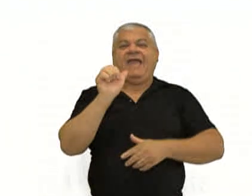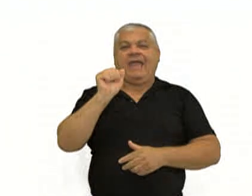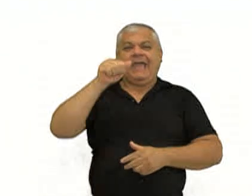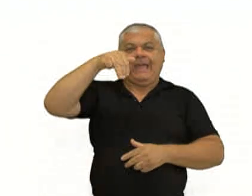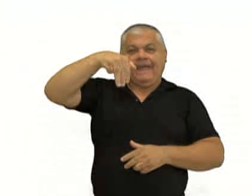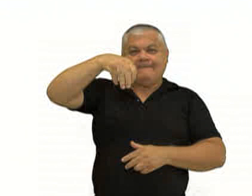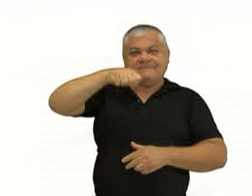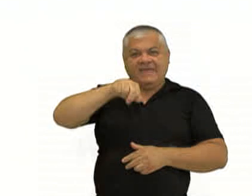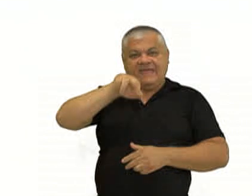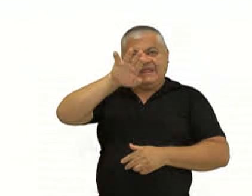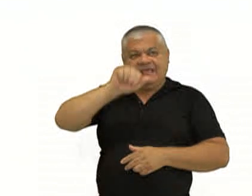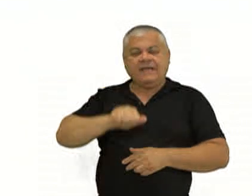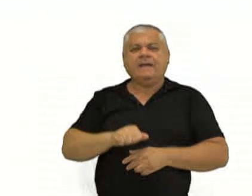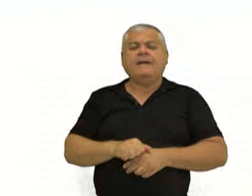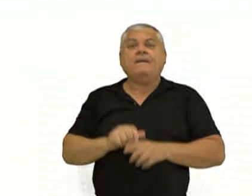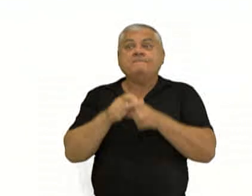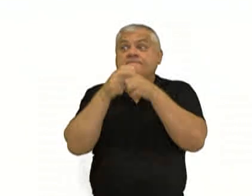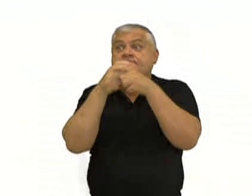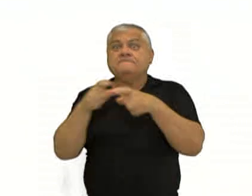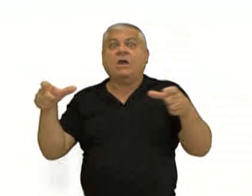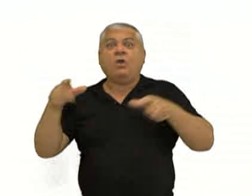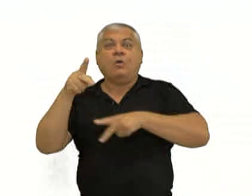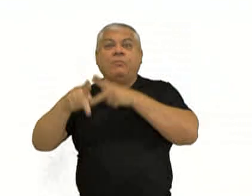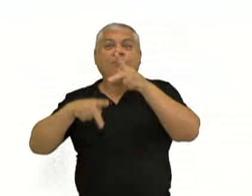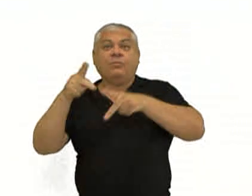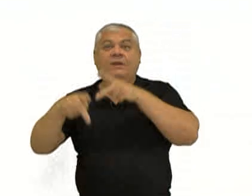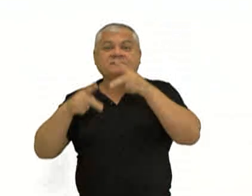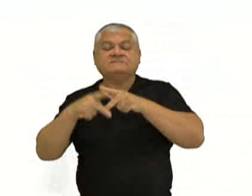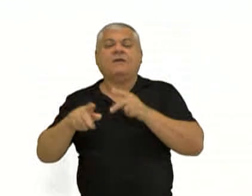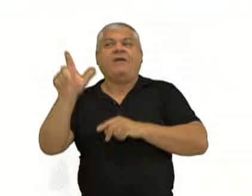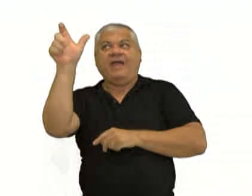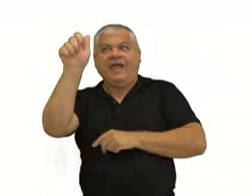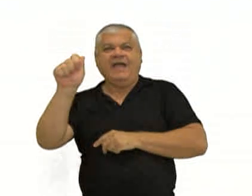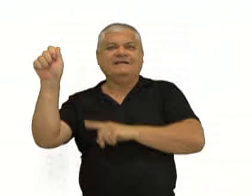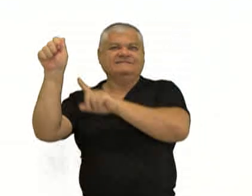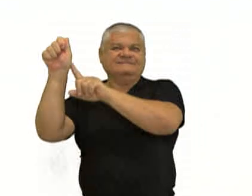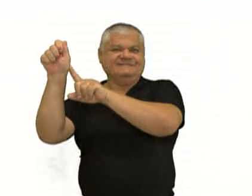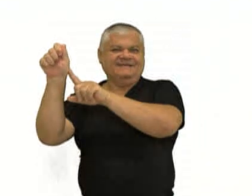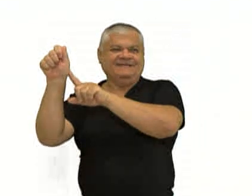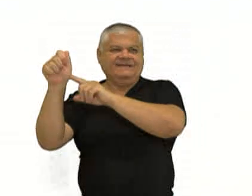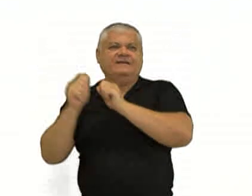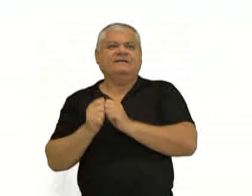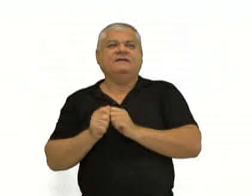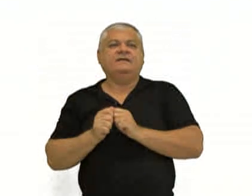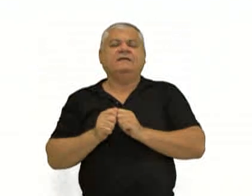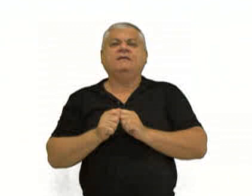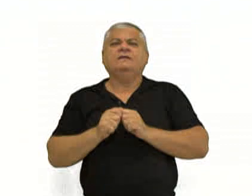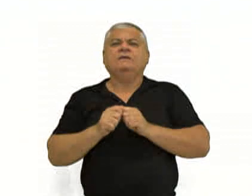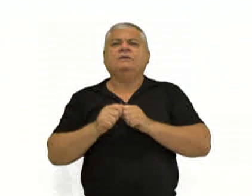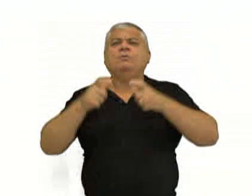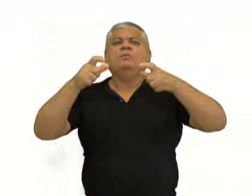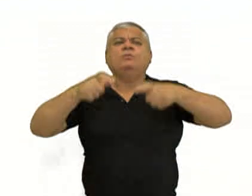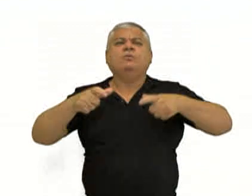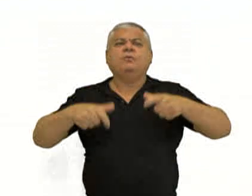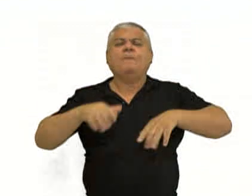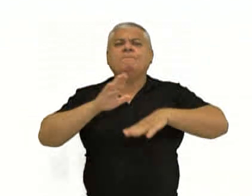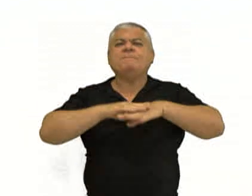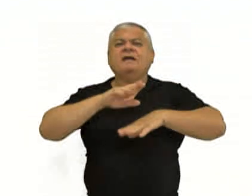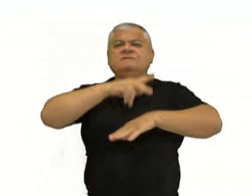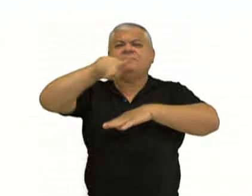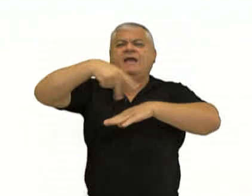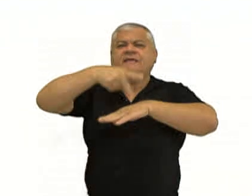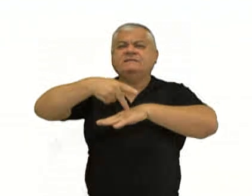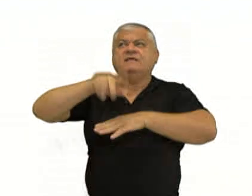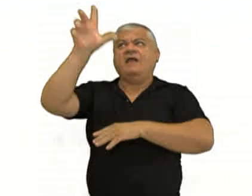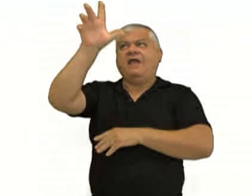continente tem a maior população? Continente asiático. E o continente que apresenta maior número de países é